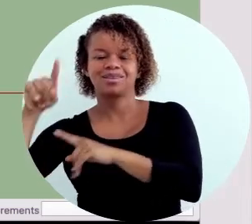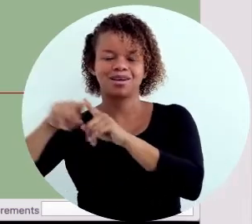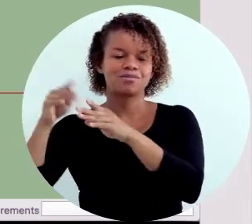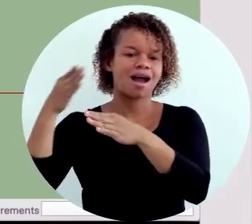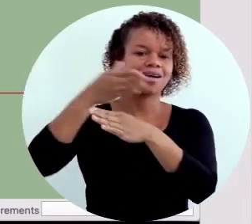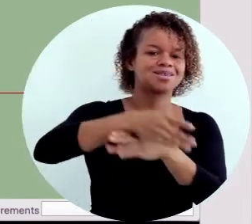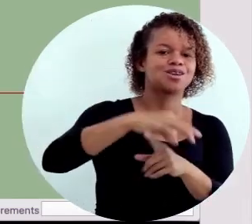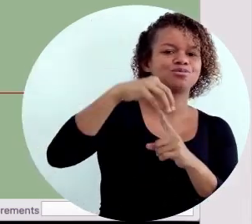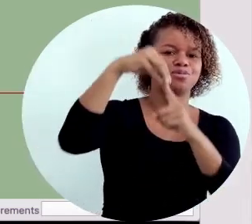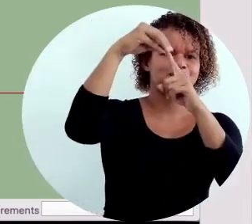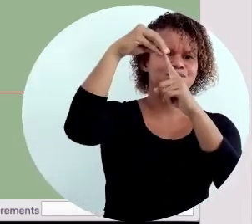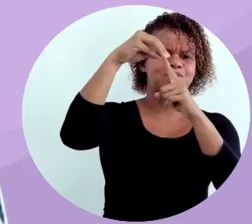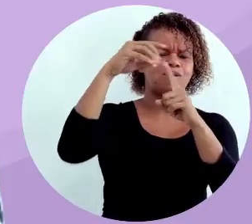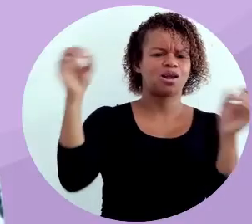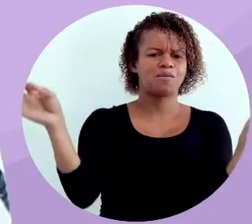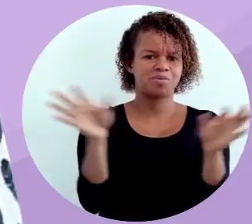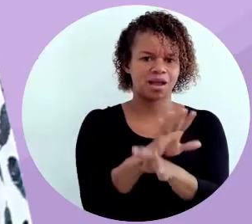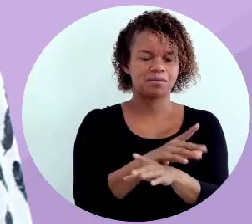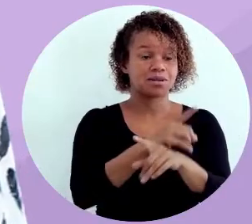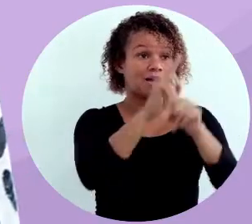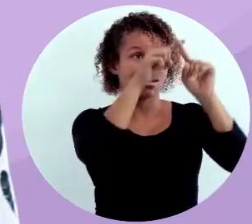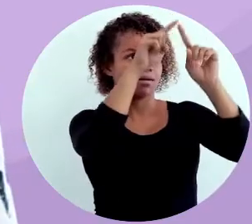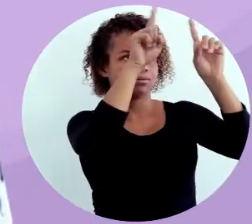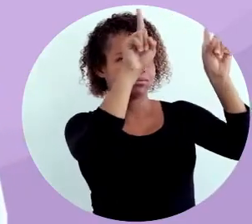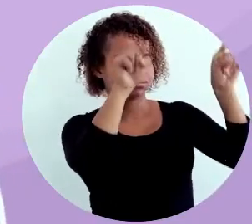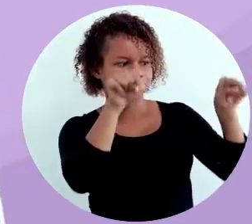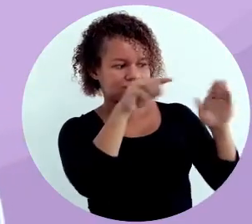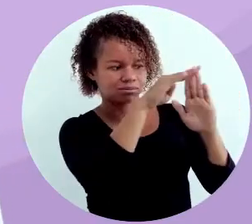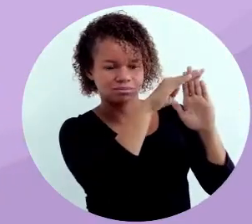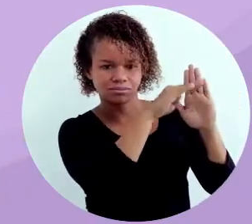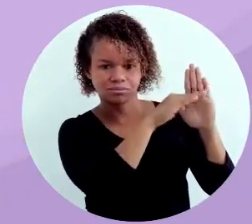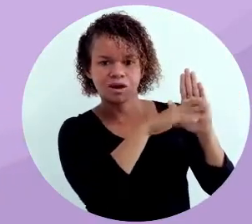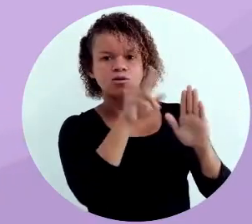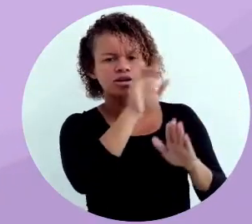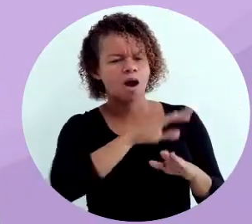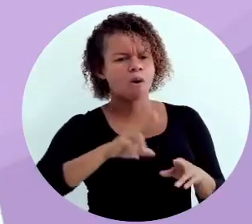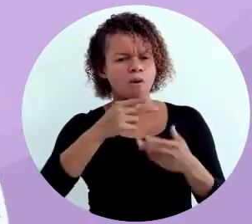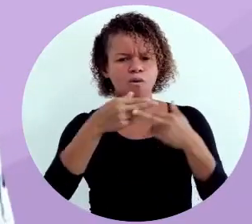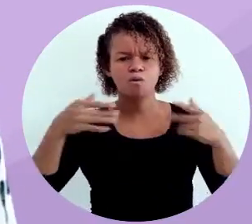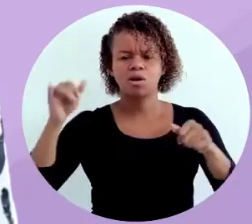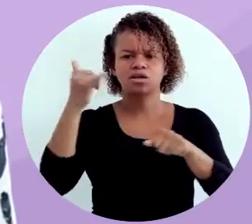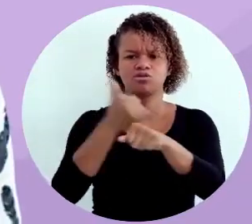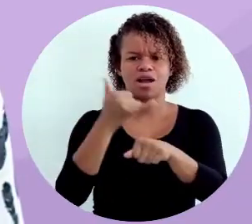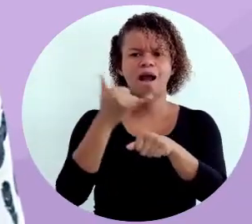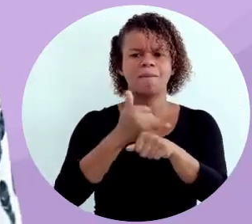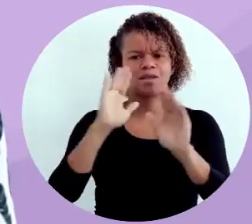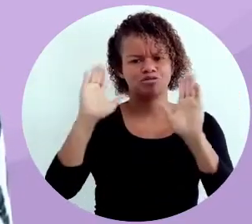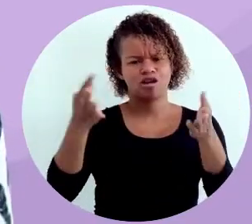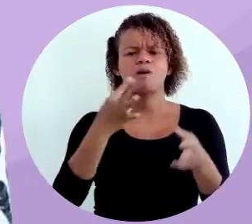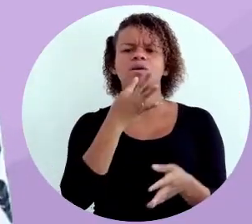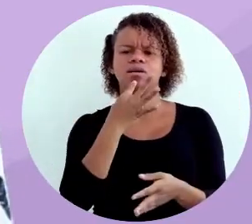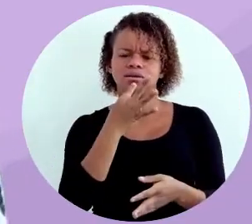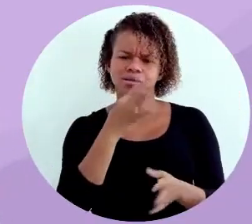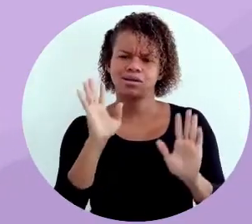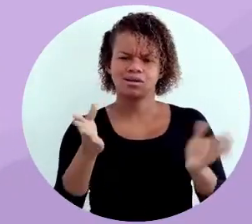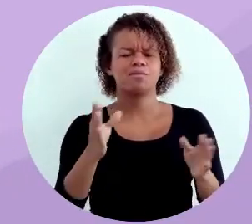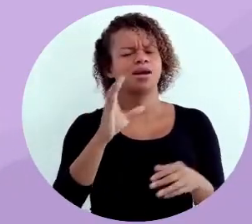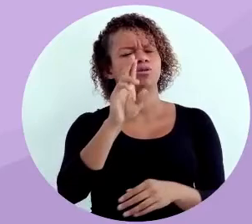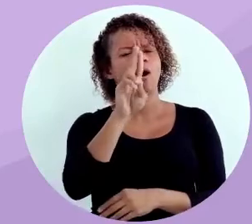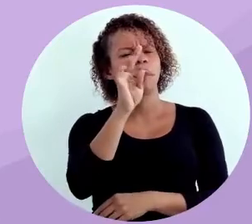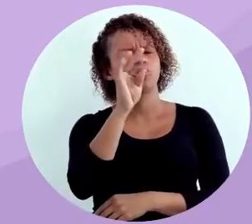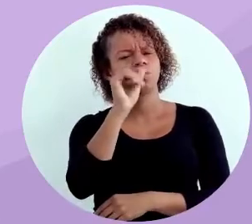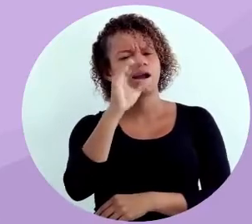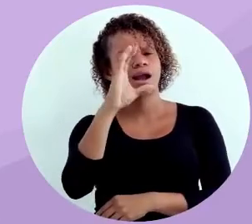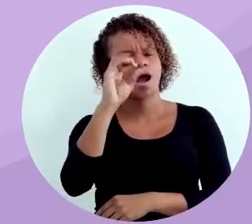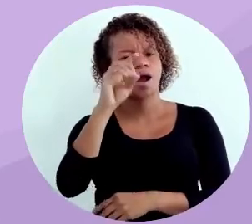porta do acesso principal. Nós terminamos agora de fazer a planta, utilizando algumas das ferramentas que a gente já conhecia,